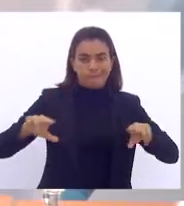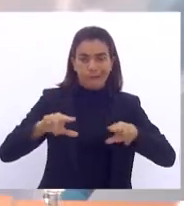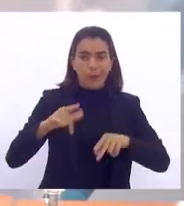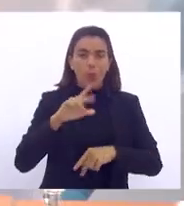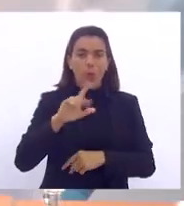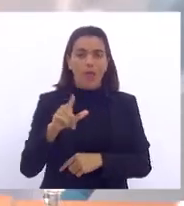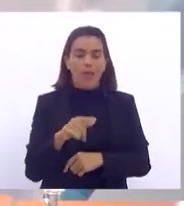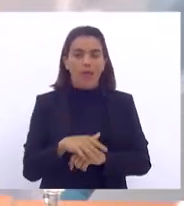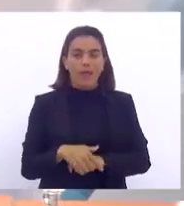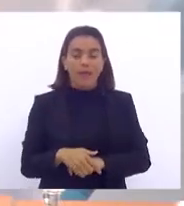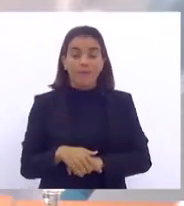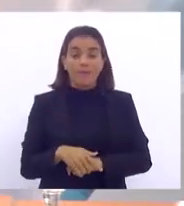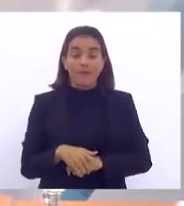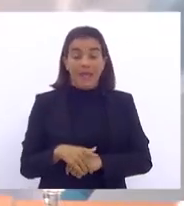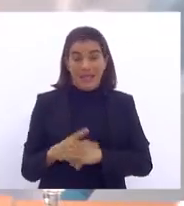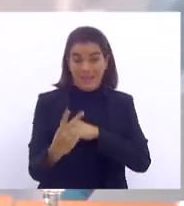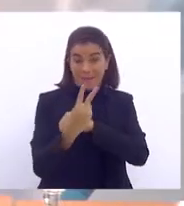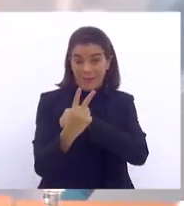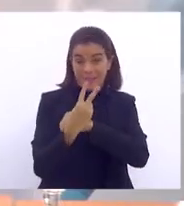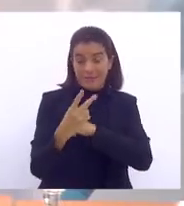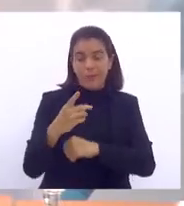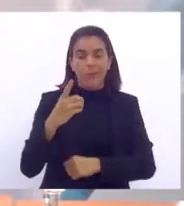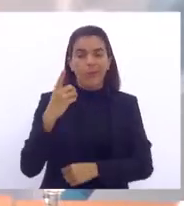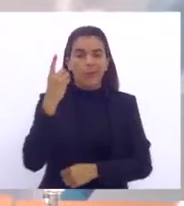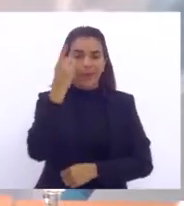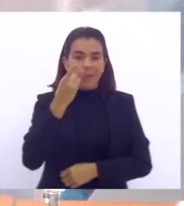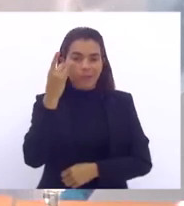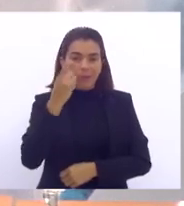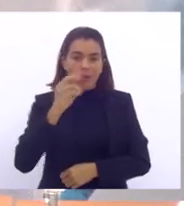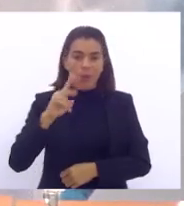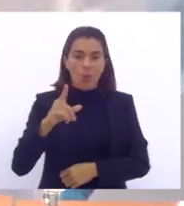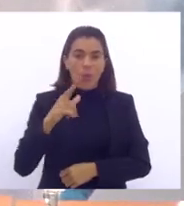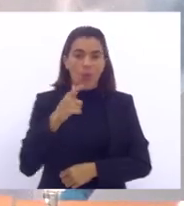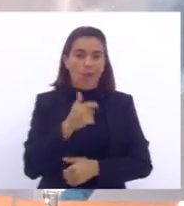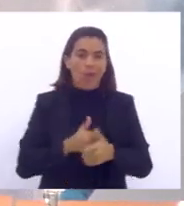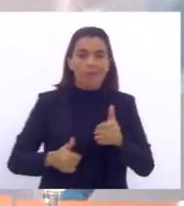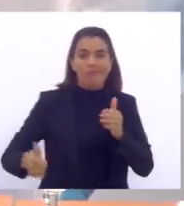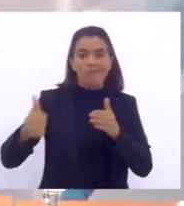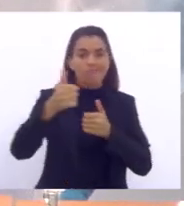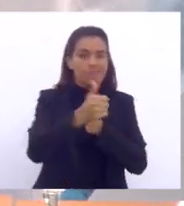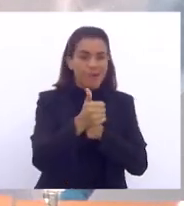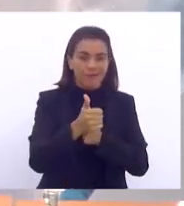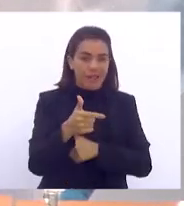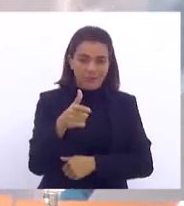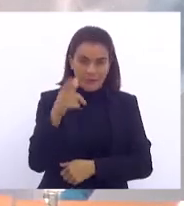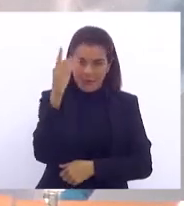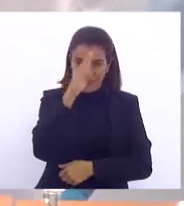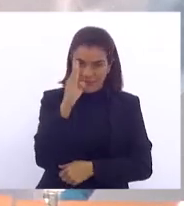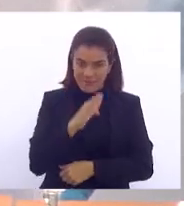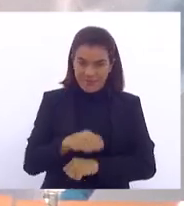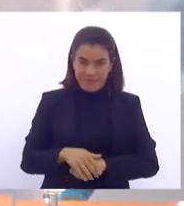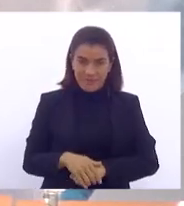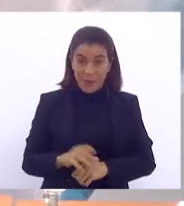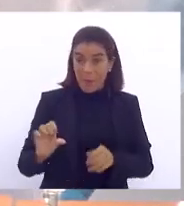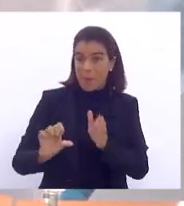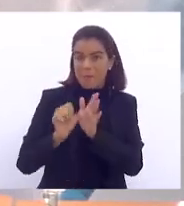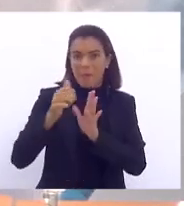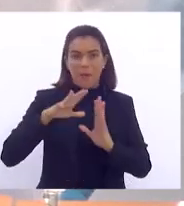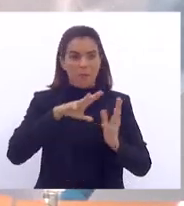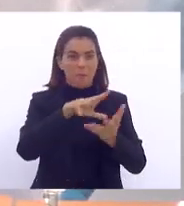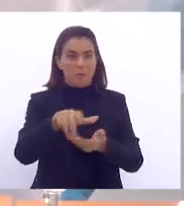gozar de imunidade parlamentar não é privilégio do Brasil porque todo mundo tem essa mania de dizer que o primeiro mundo é sempre